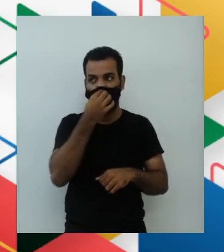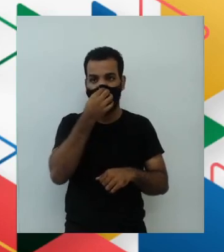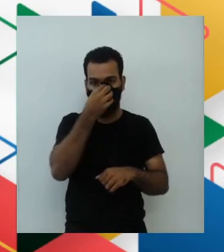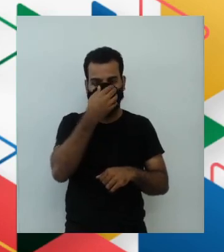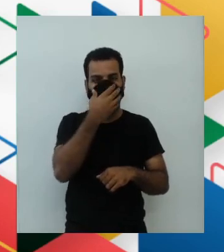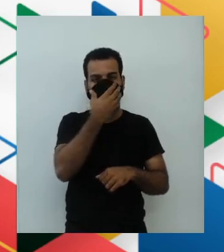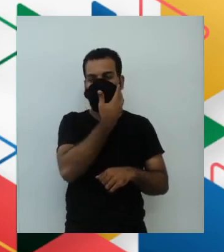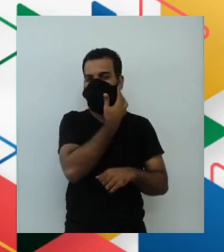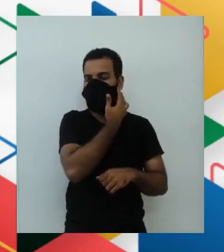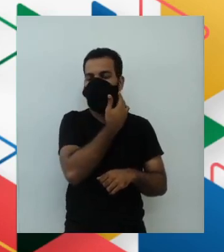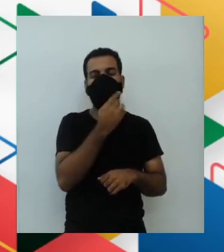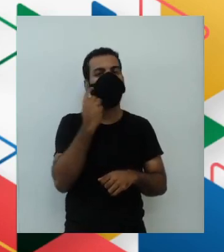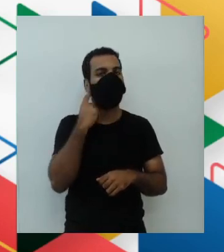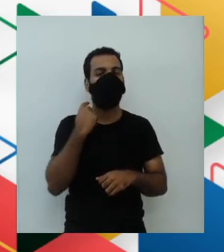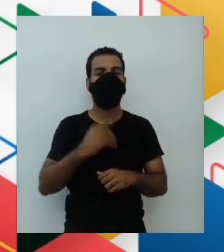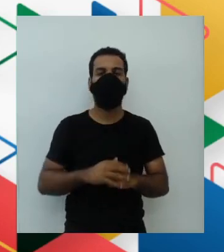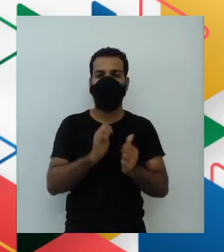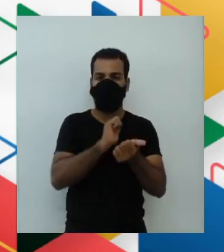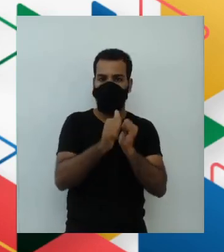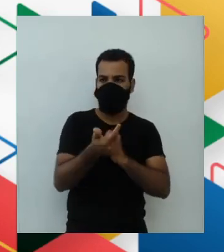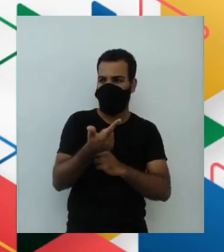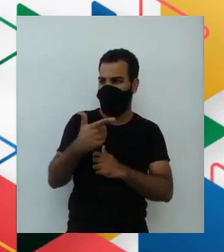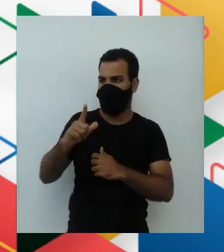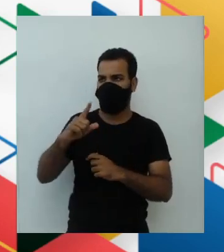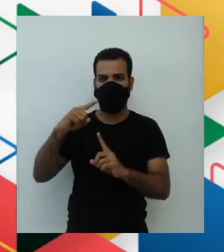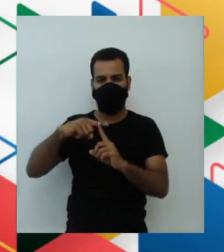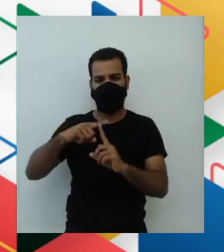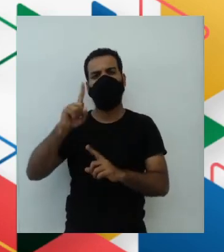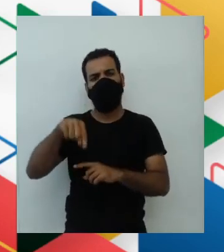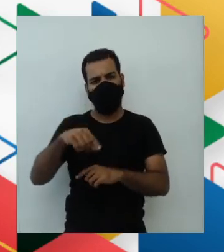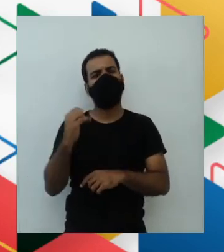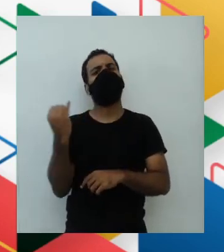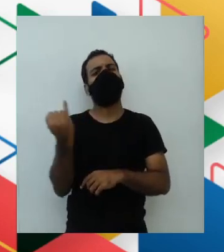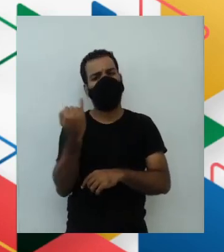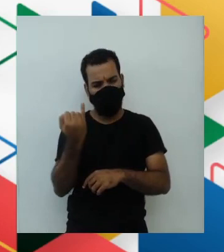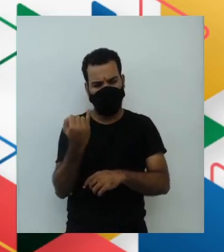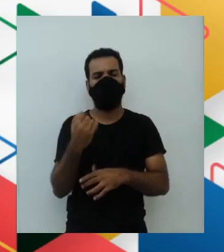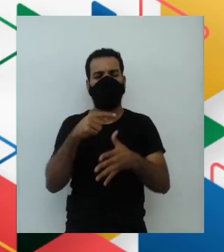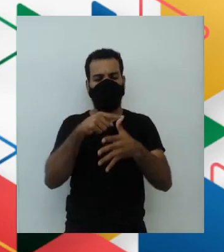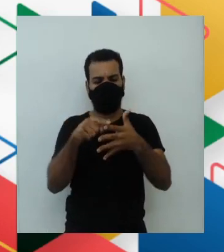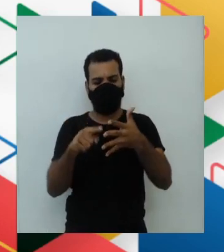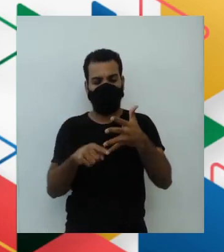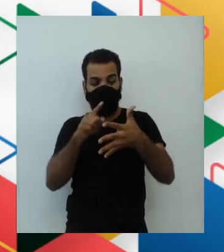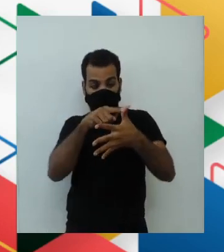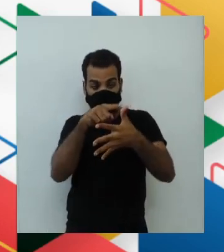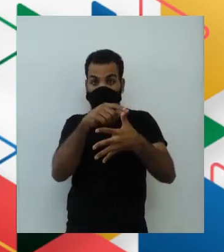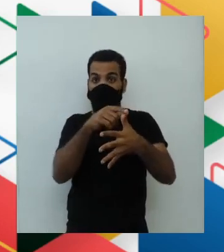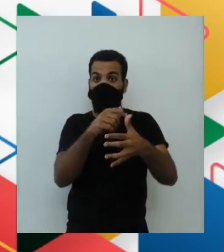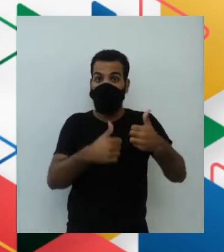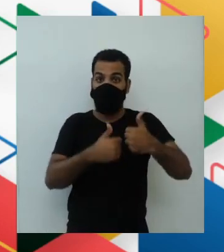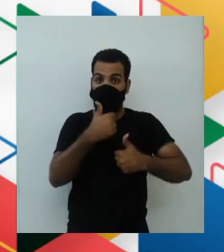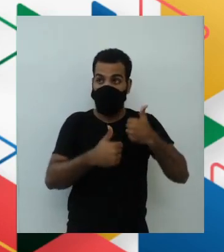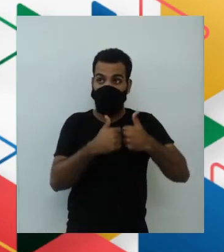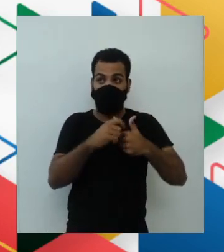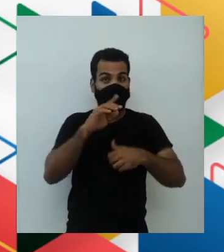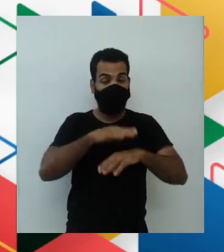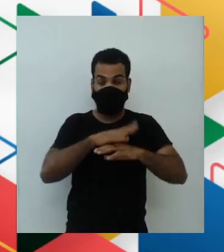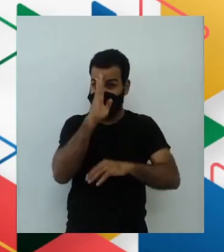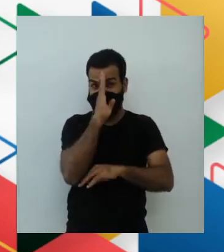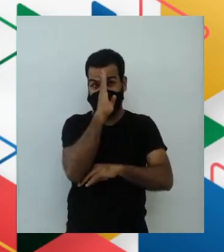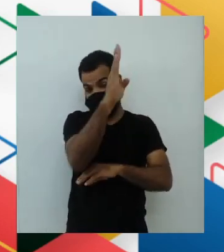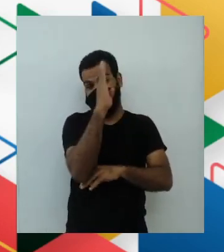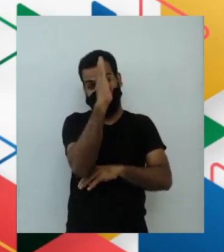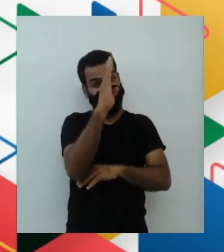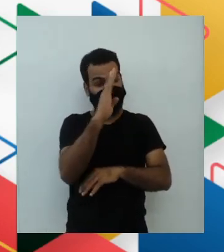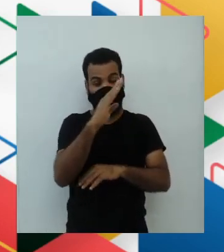é? As outras modalidades, elas são importantes, mas o futebol ganha em disparado